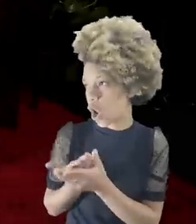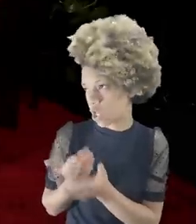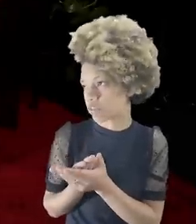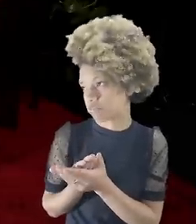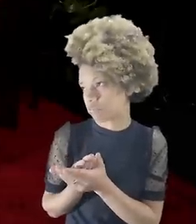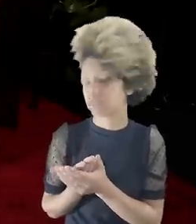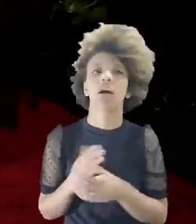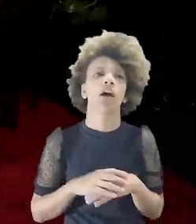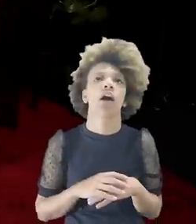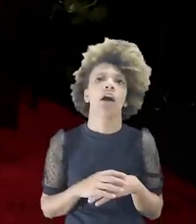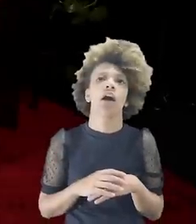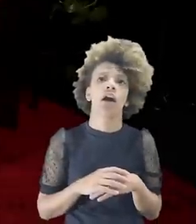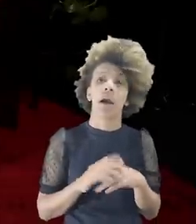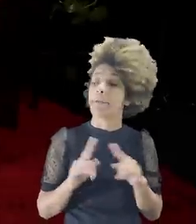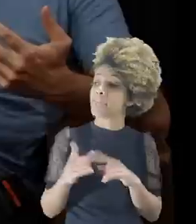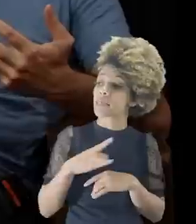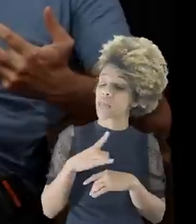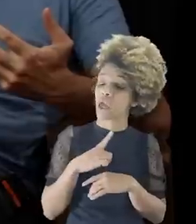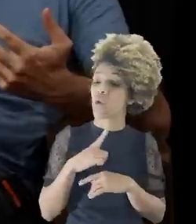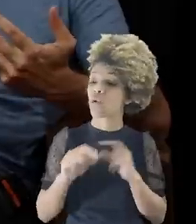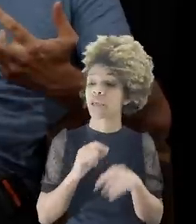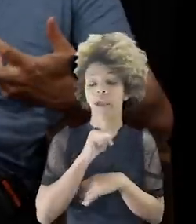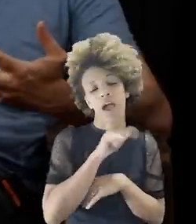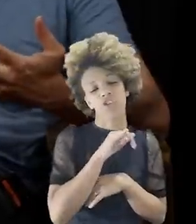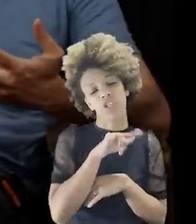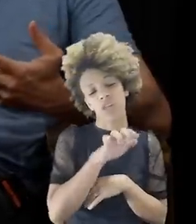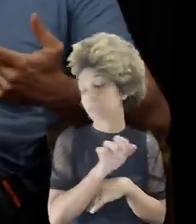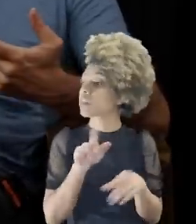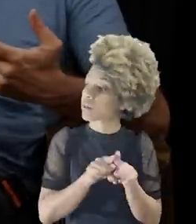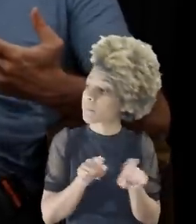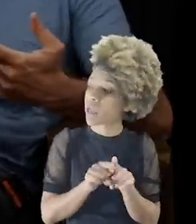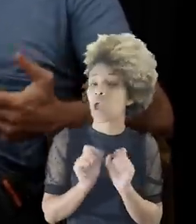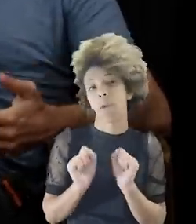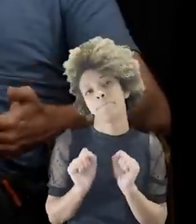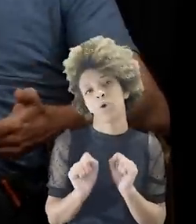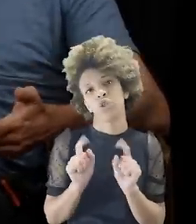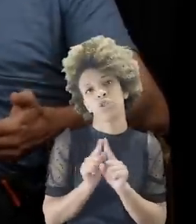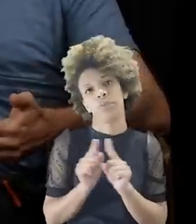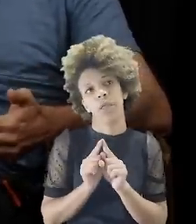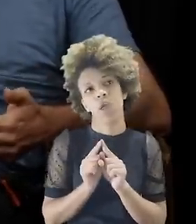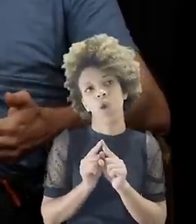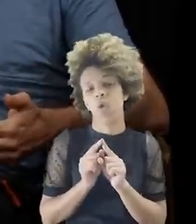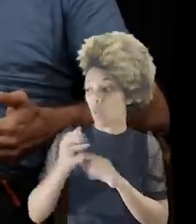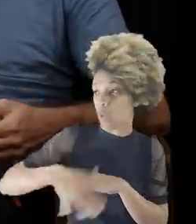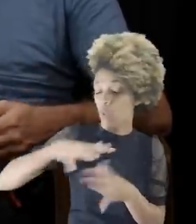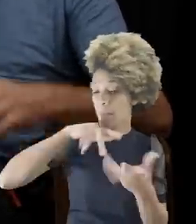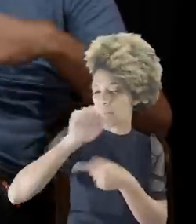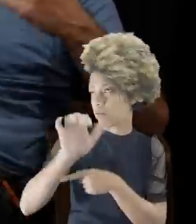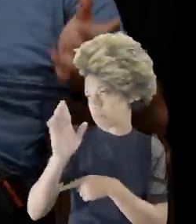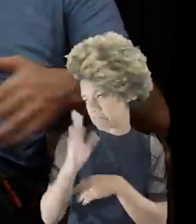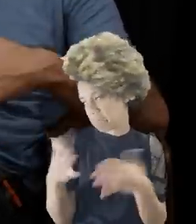o que é o que é o a escola aí você tem lá o Desligue que pode ser também e pode ser do do mercado internacional